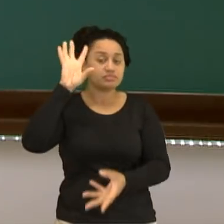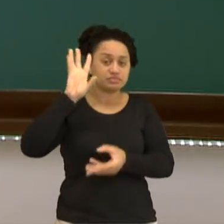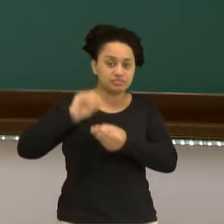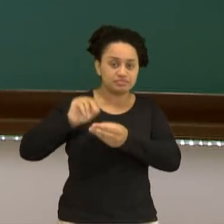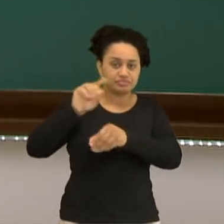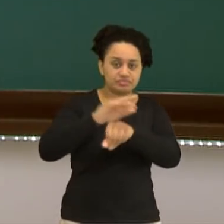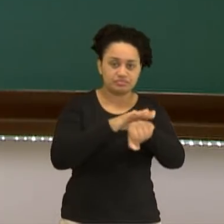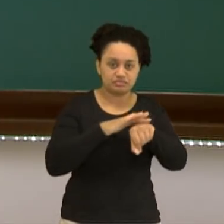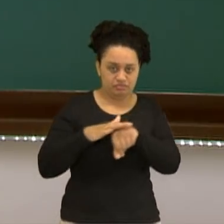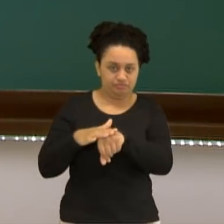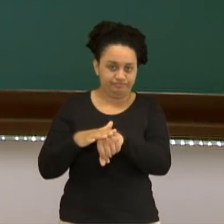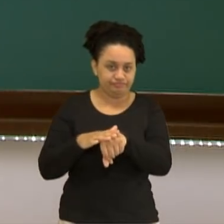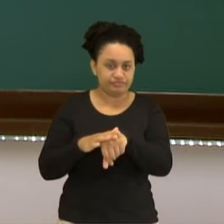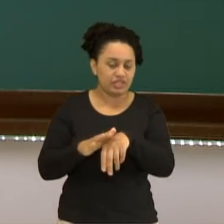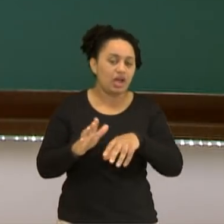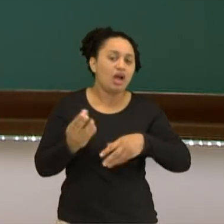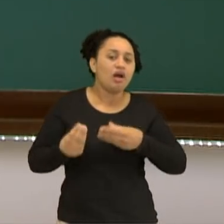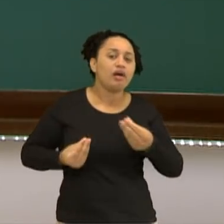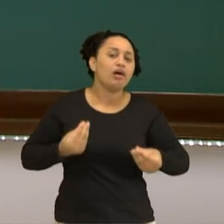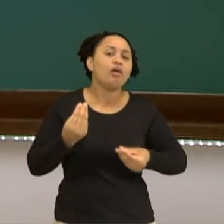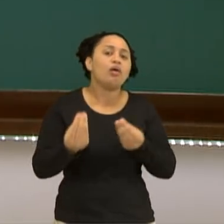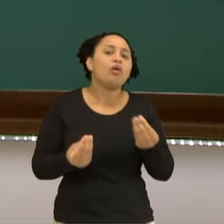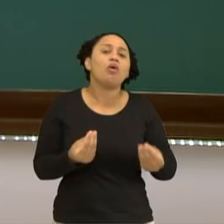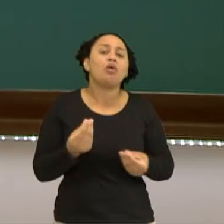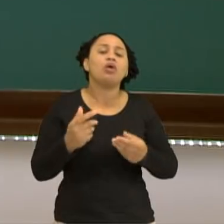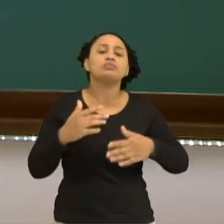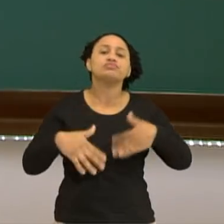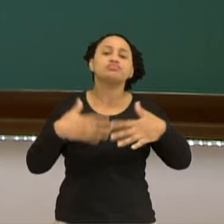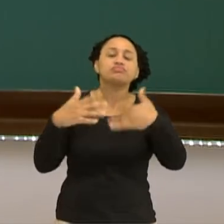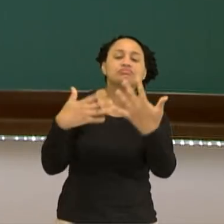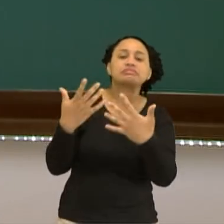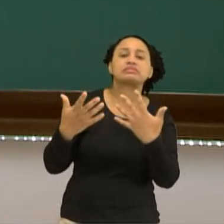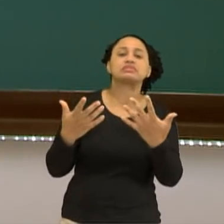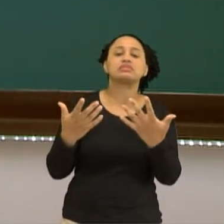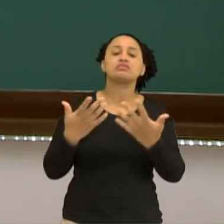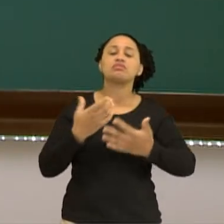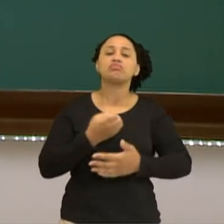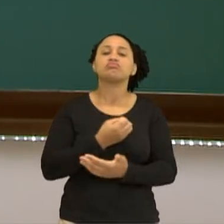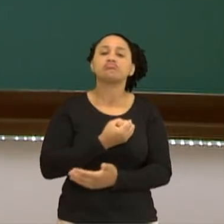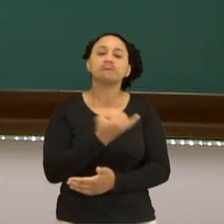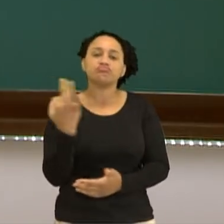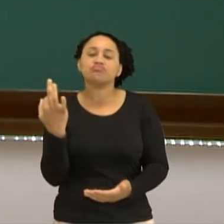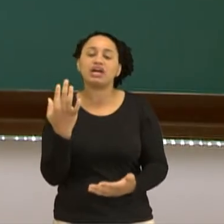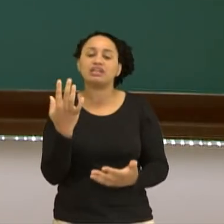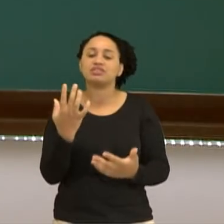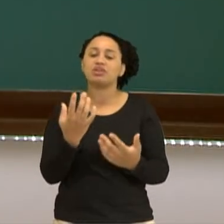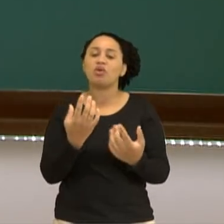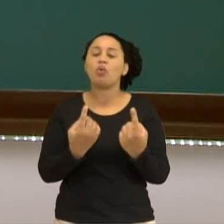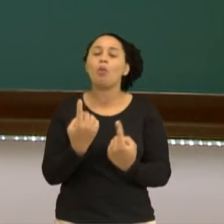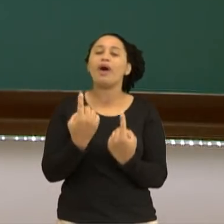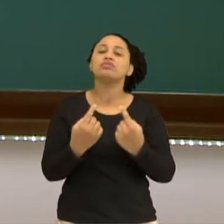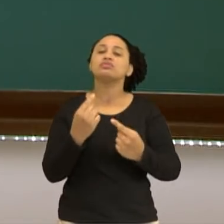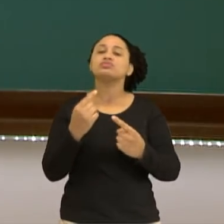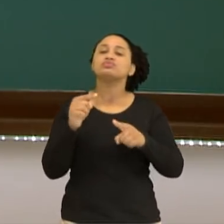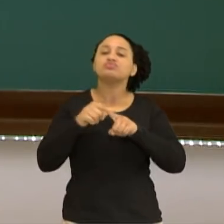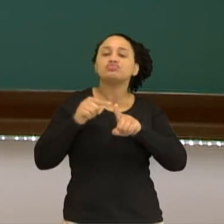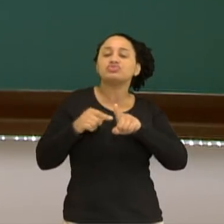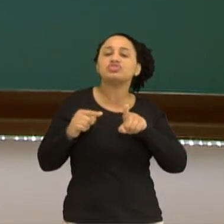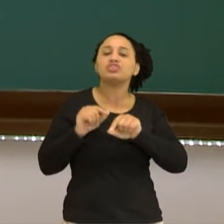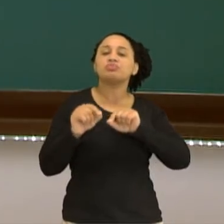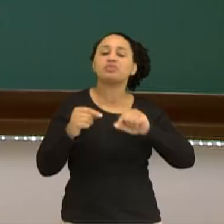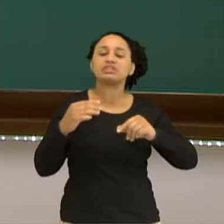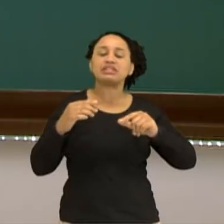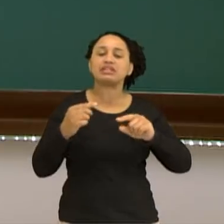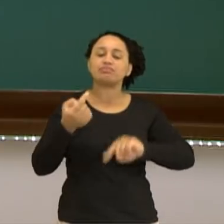doenças respiratórias, como que elas se desenvolvem, qual é a fisiopatologia, quais são